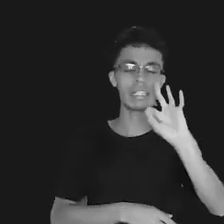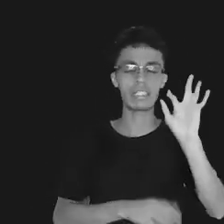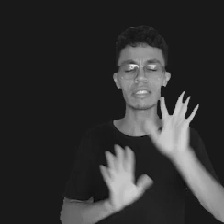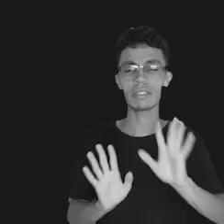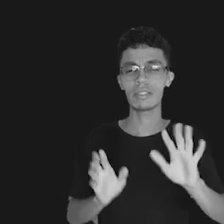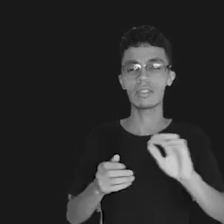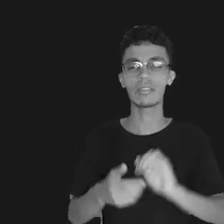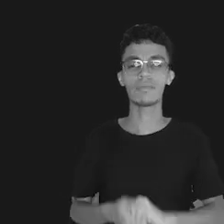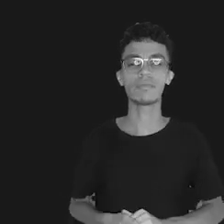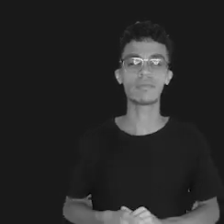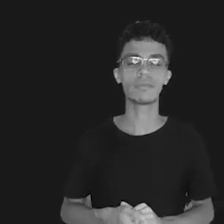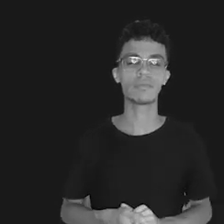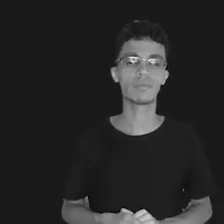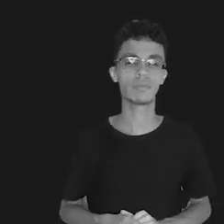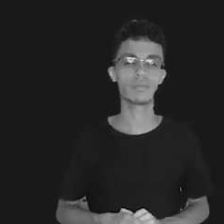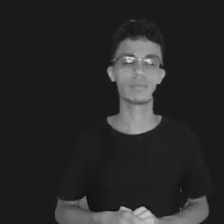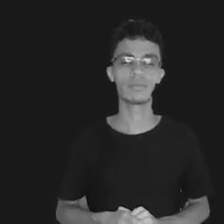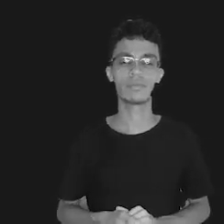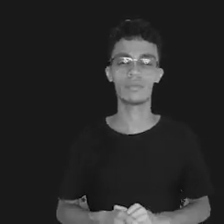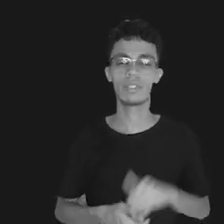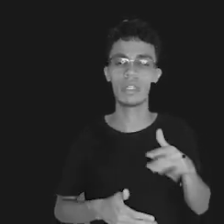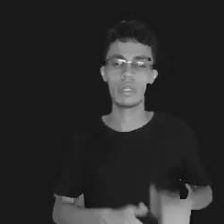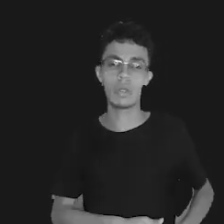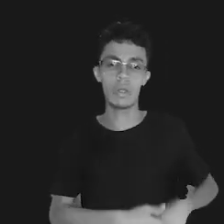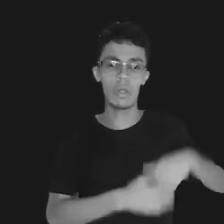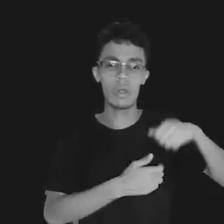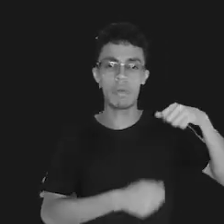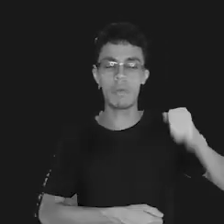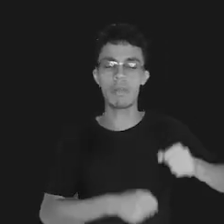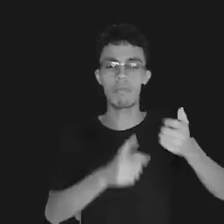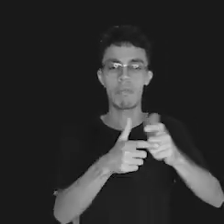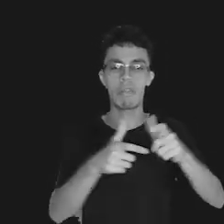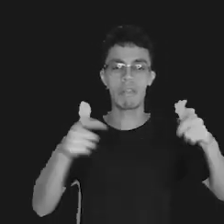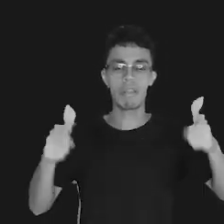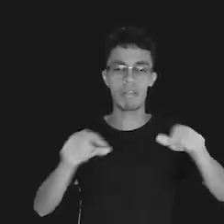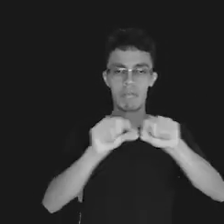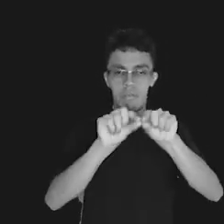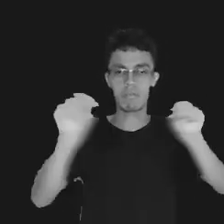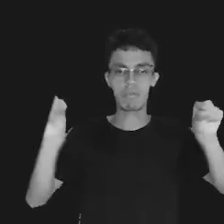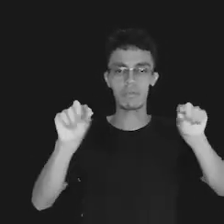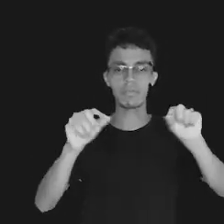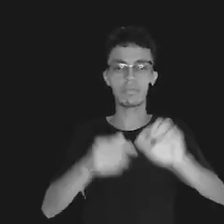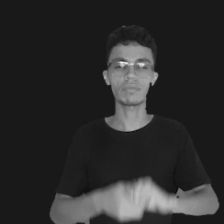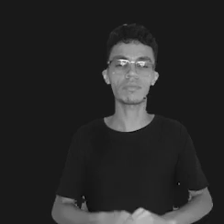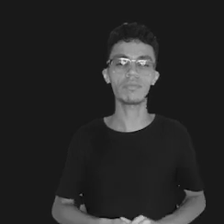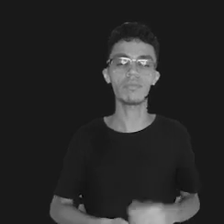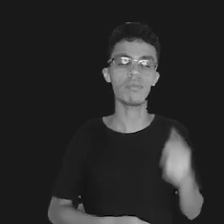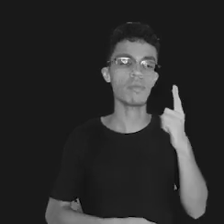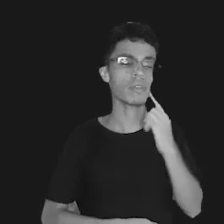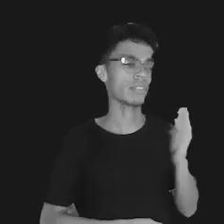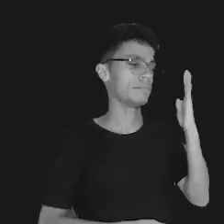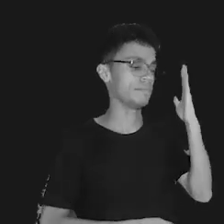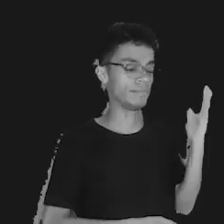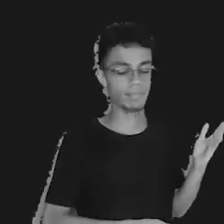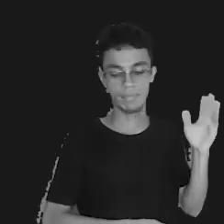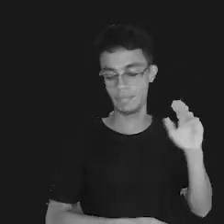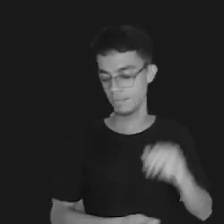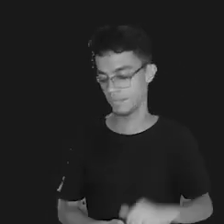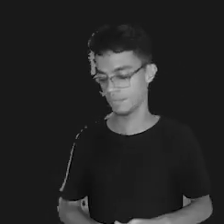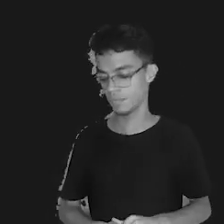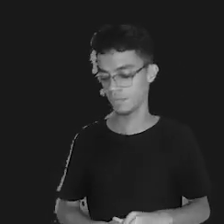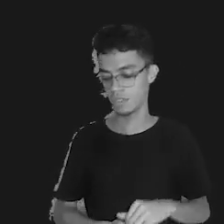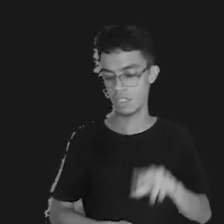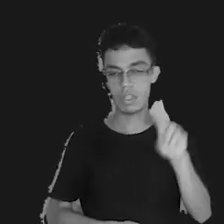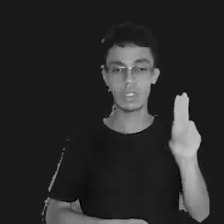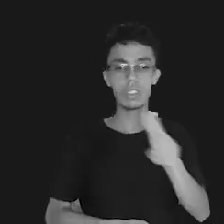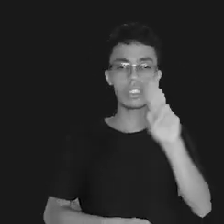as calças, tira dos bolsos tampões cilíndricos muito compridos e finos. Usar 2